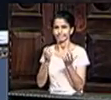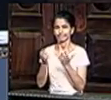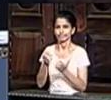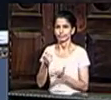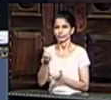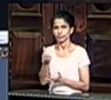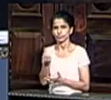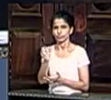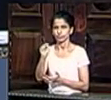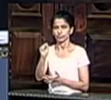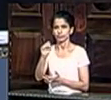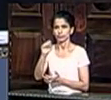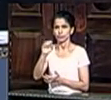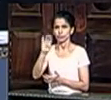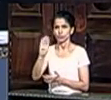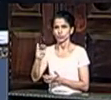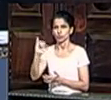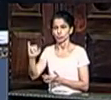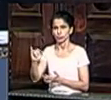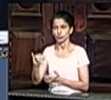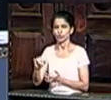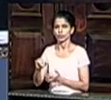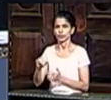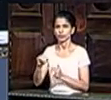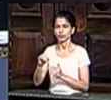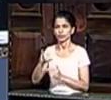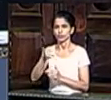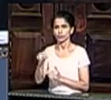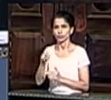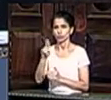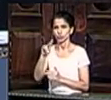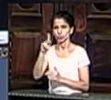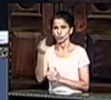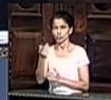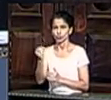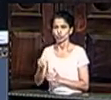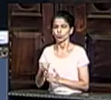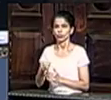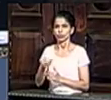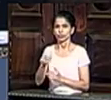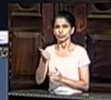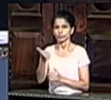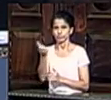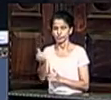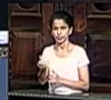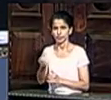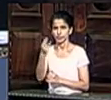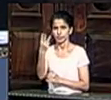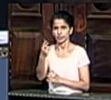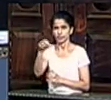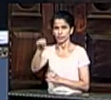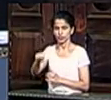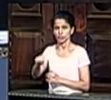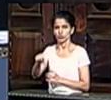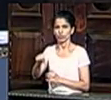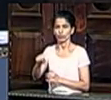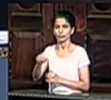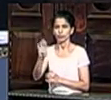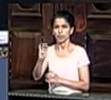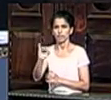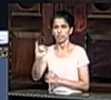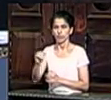68 bilhões em julho de 16 39 bilhões de receita